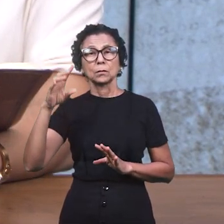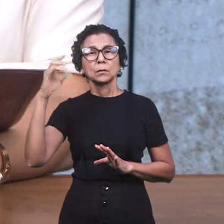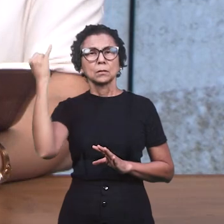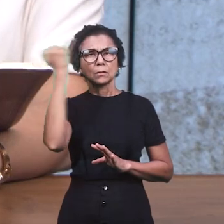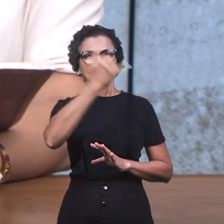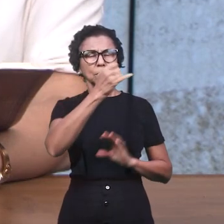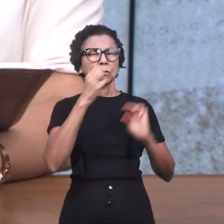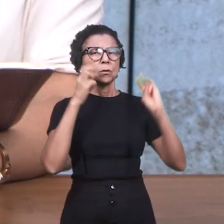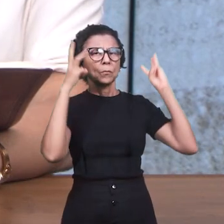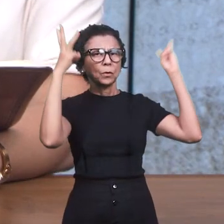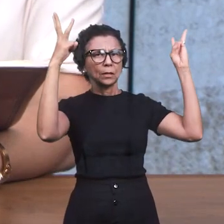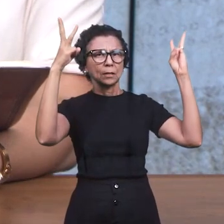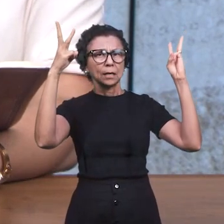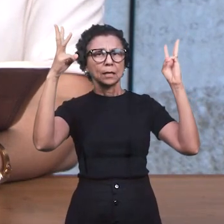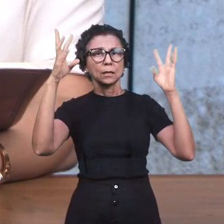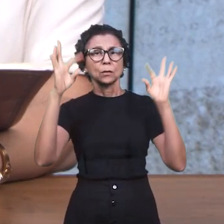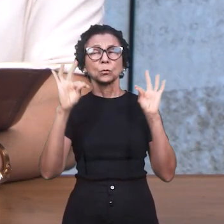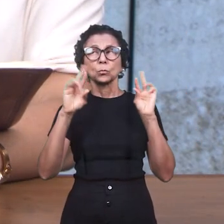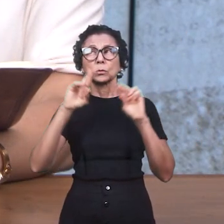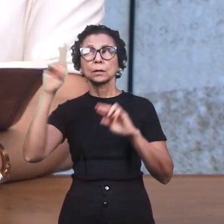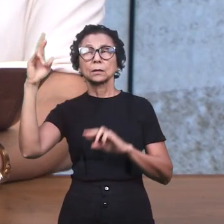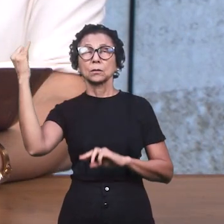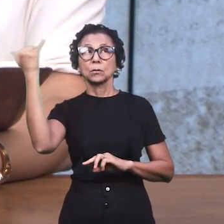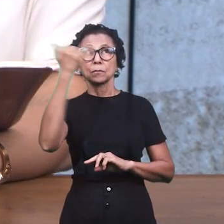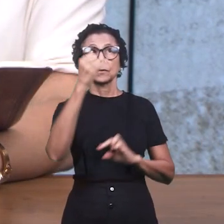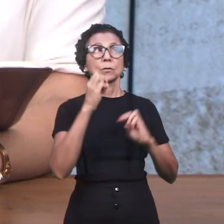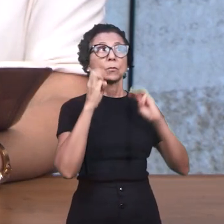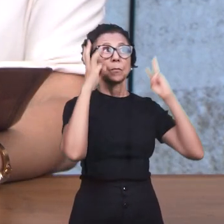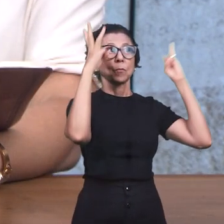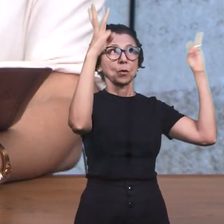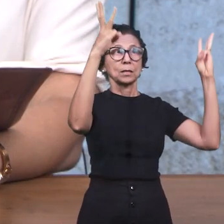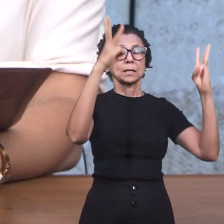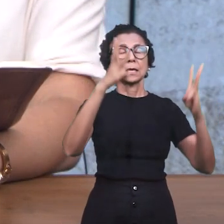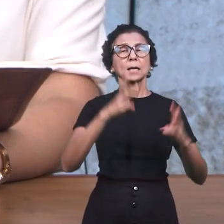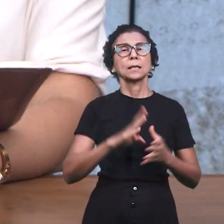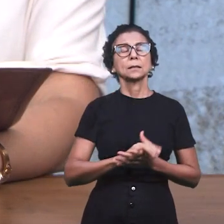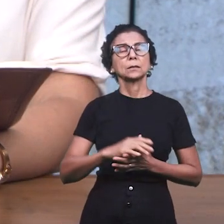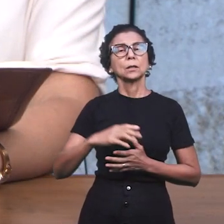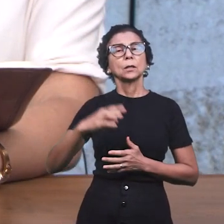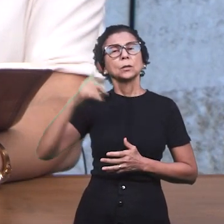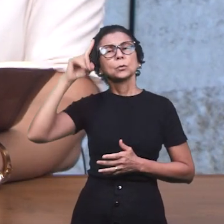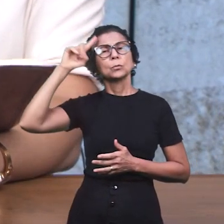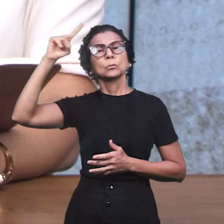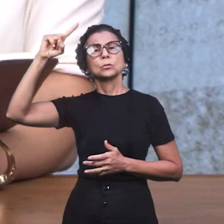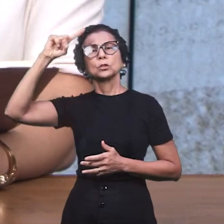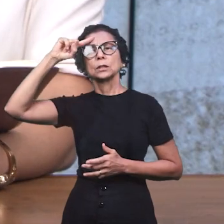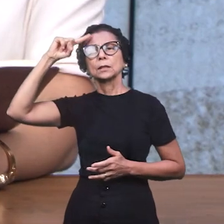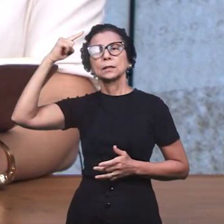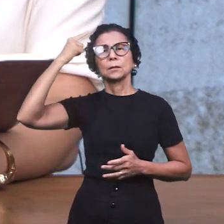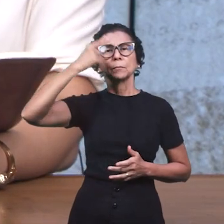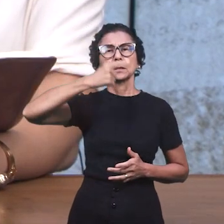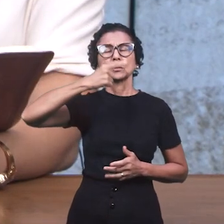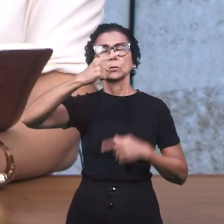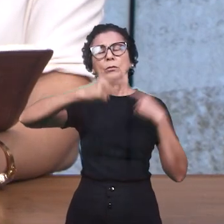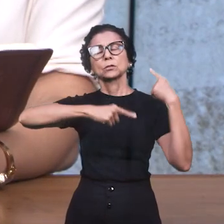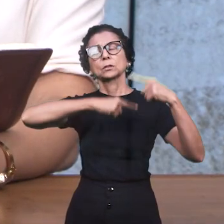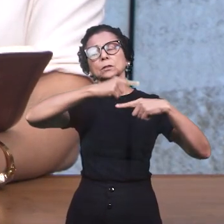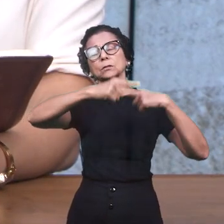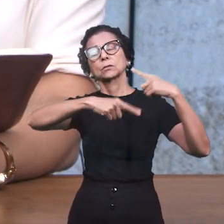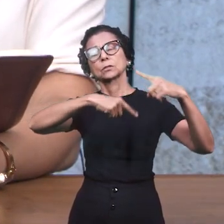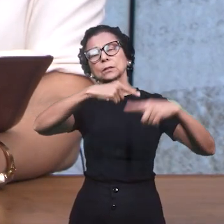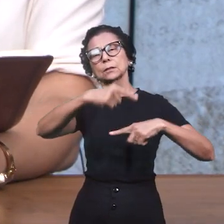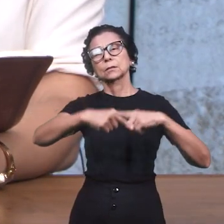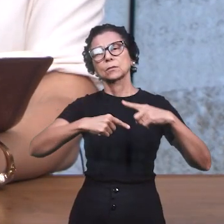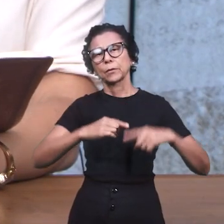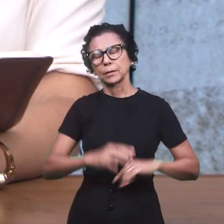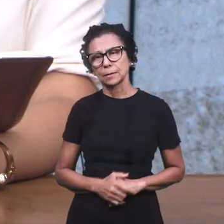por mão de Moisés, desde o dia que o Senhor ordenou e dali em diante nas vossas gerações,